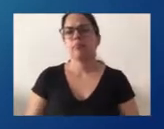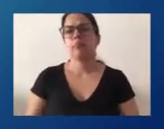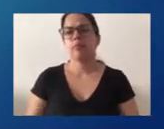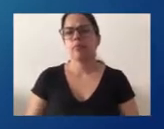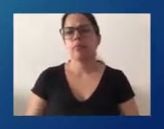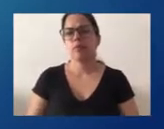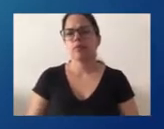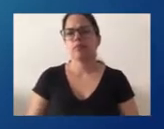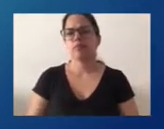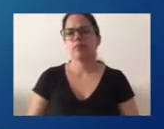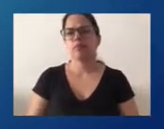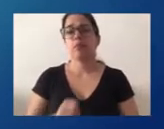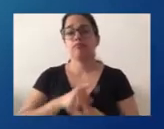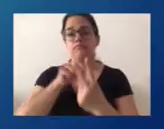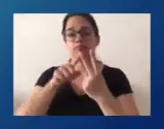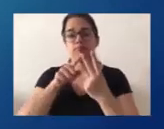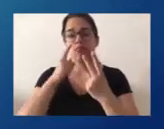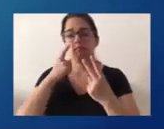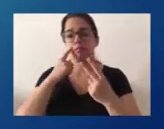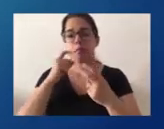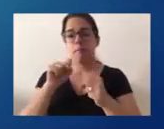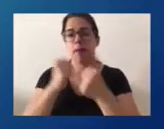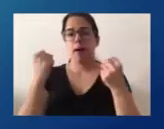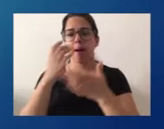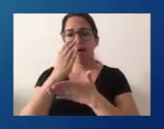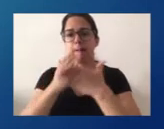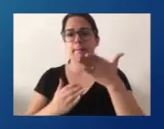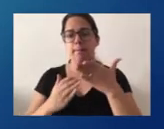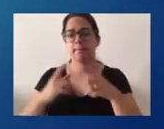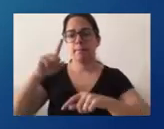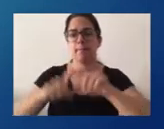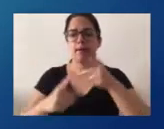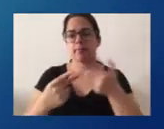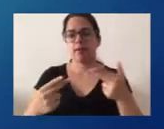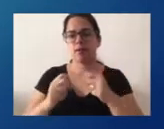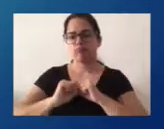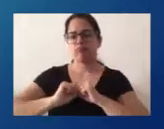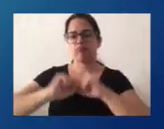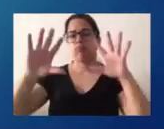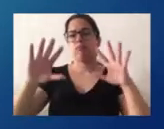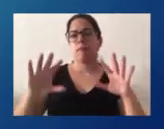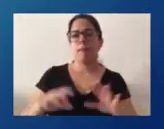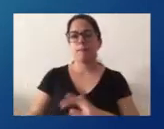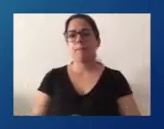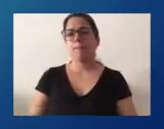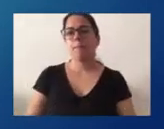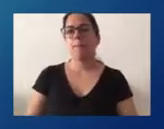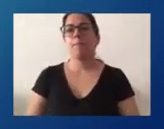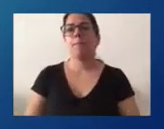vê um dos pedaços desse equipamento, né? E o material que foi, né, arremessado